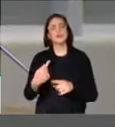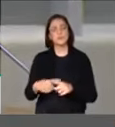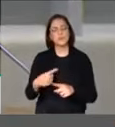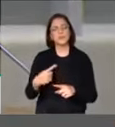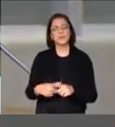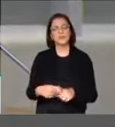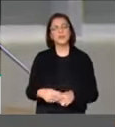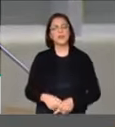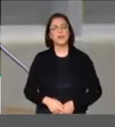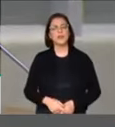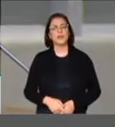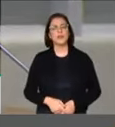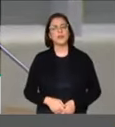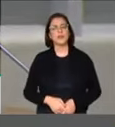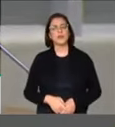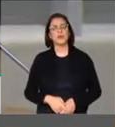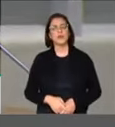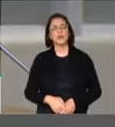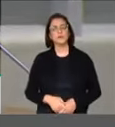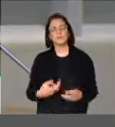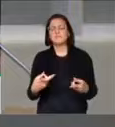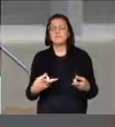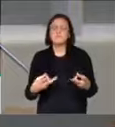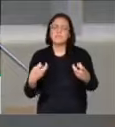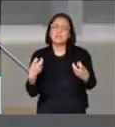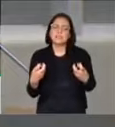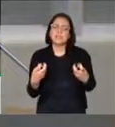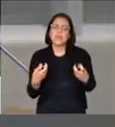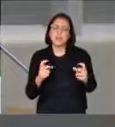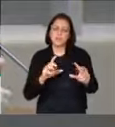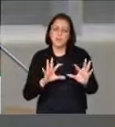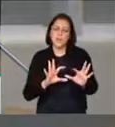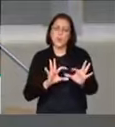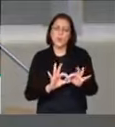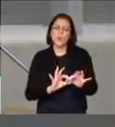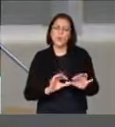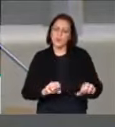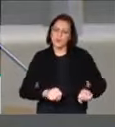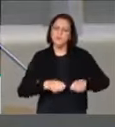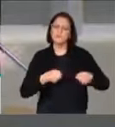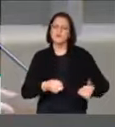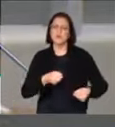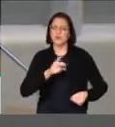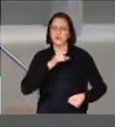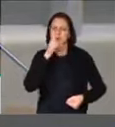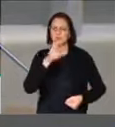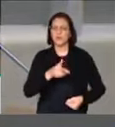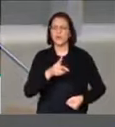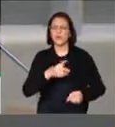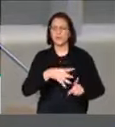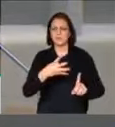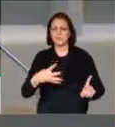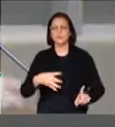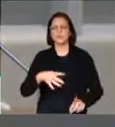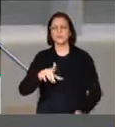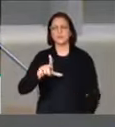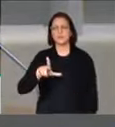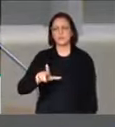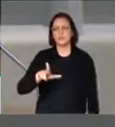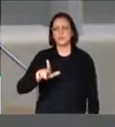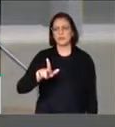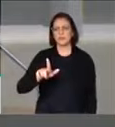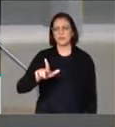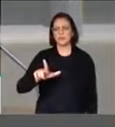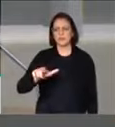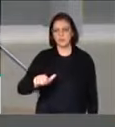fortalecimento das lutas dos gays, das lésbicas, das bi, das travestis,